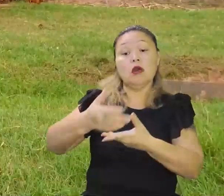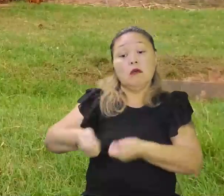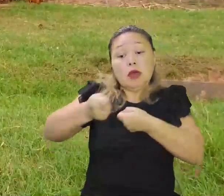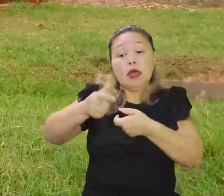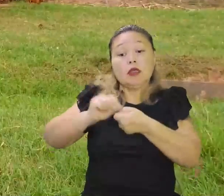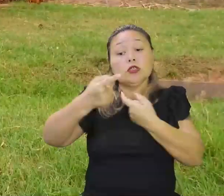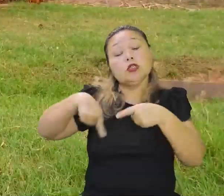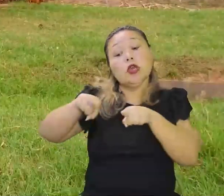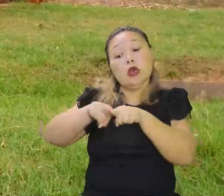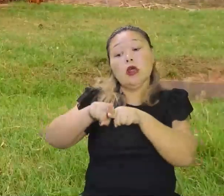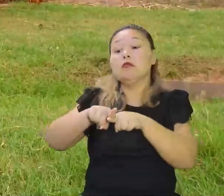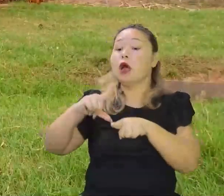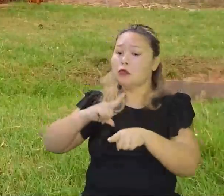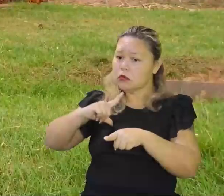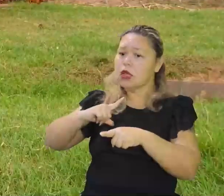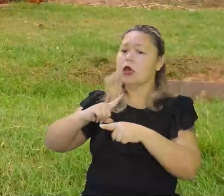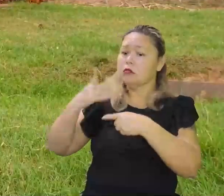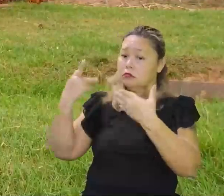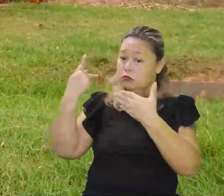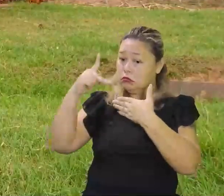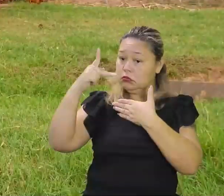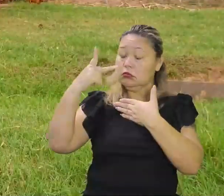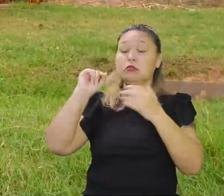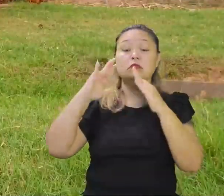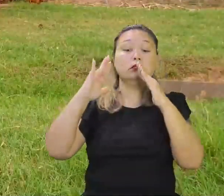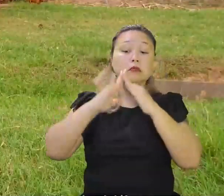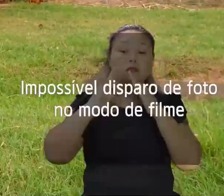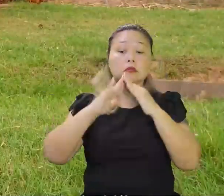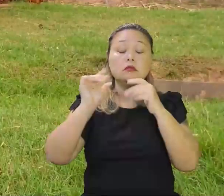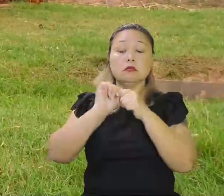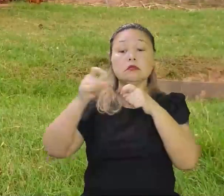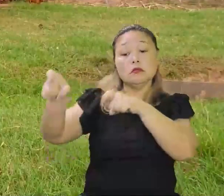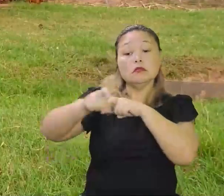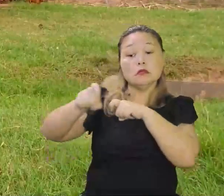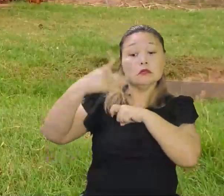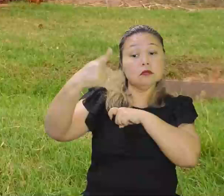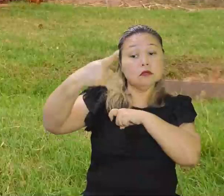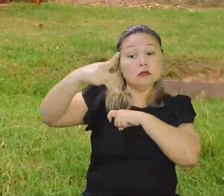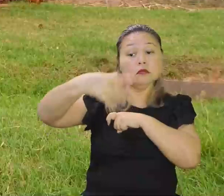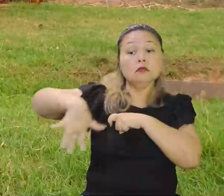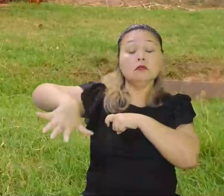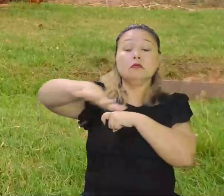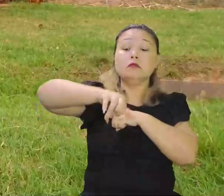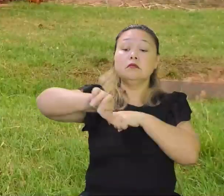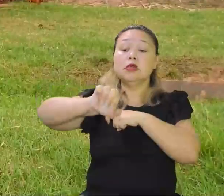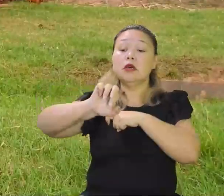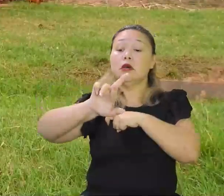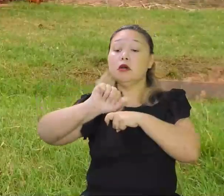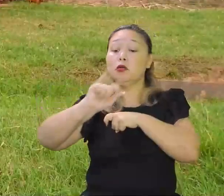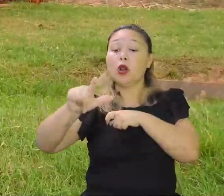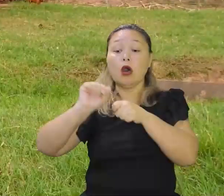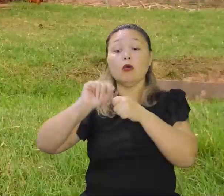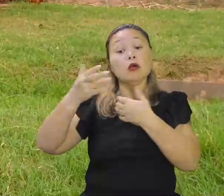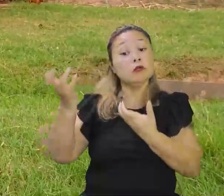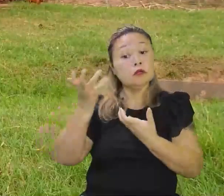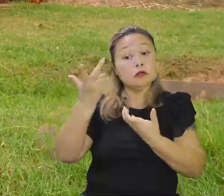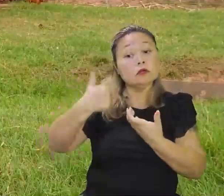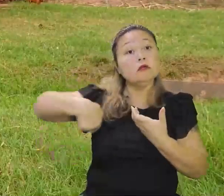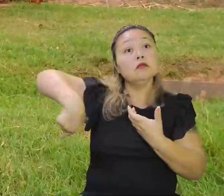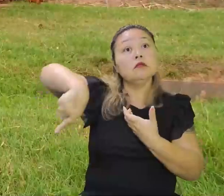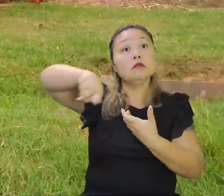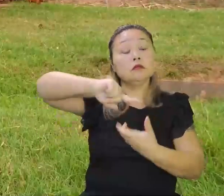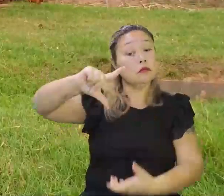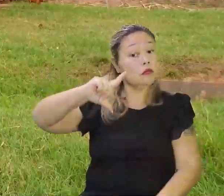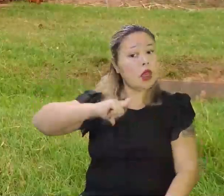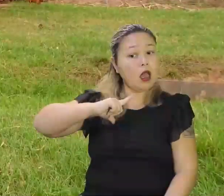tem essa produção caseira aí da galera aí da propriedade rural, da região rural, e a gente quer que isso tenha,